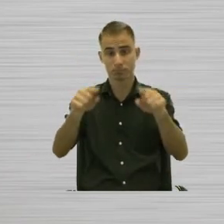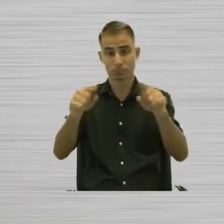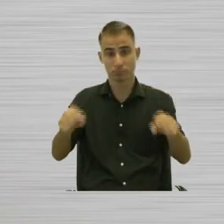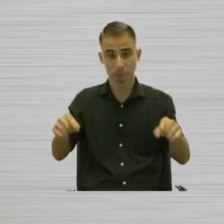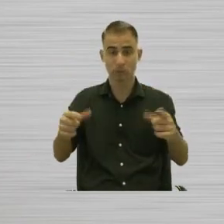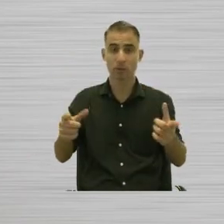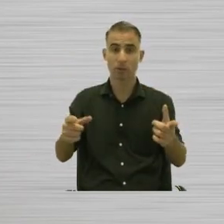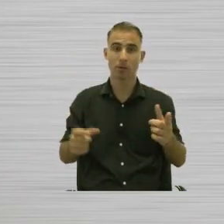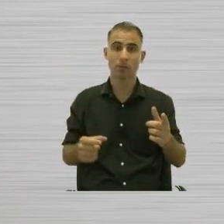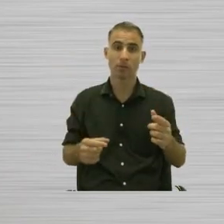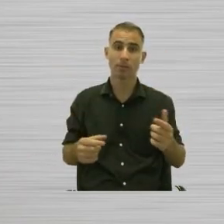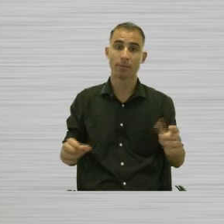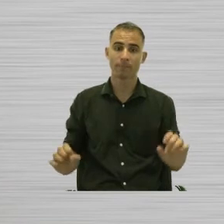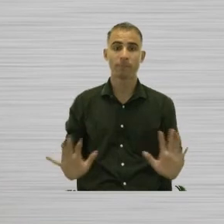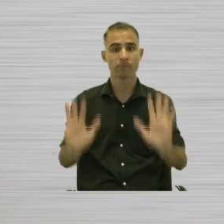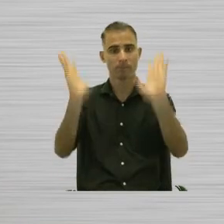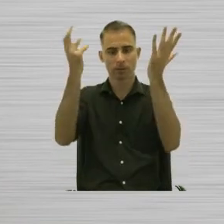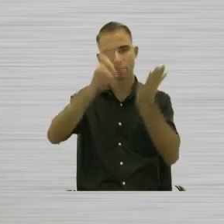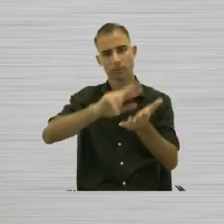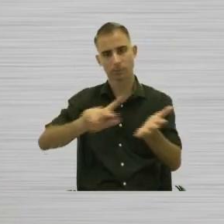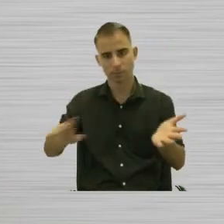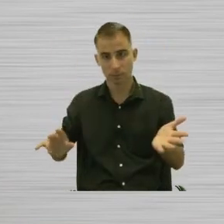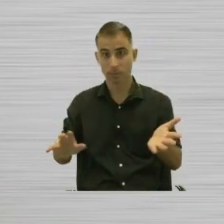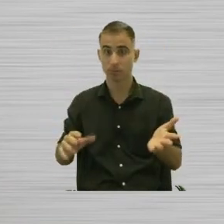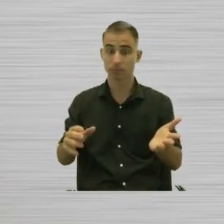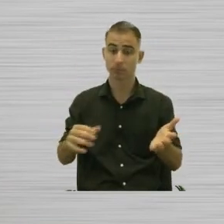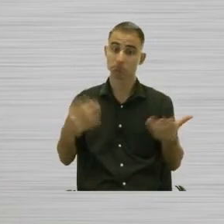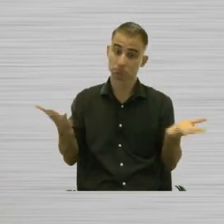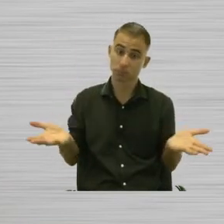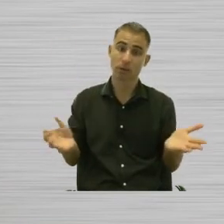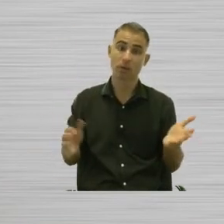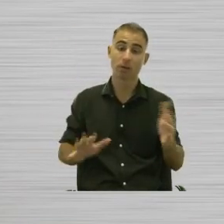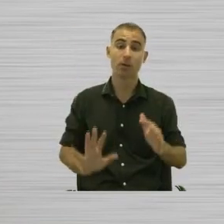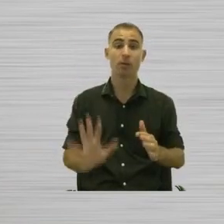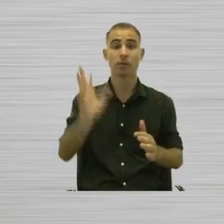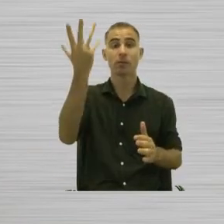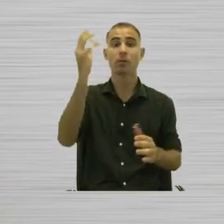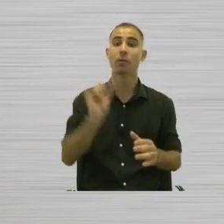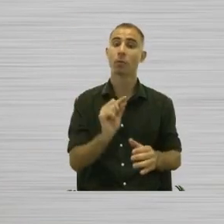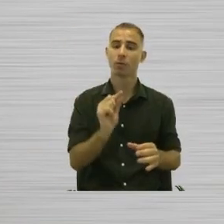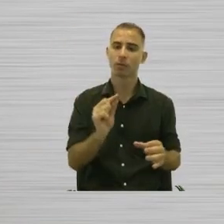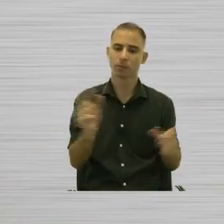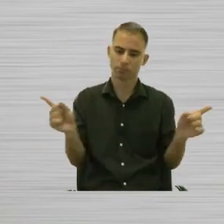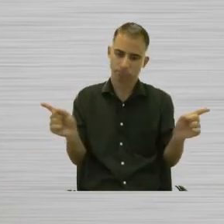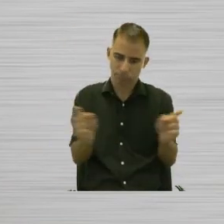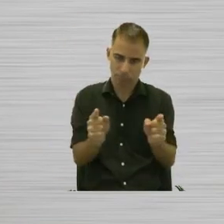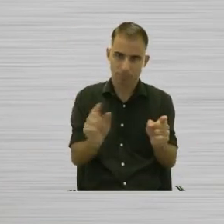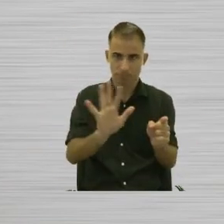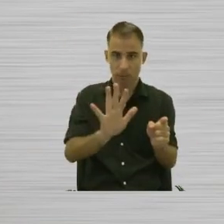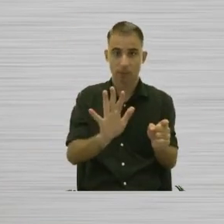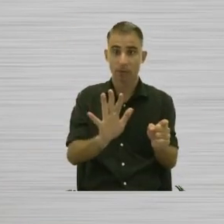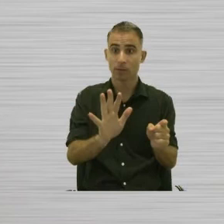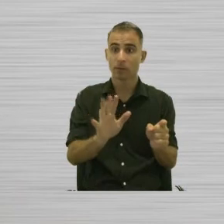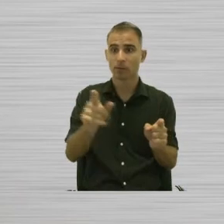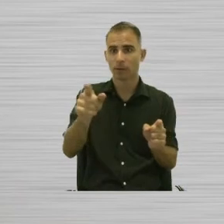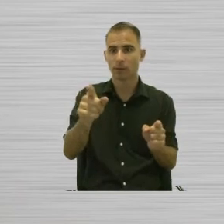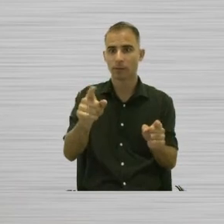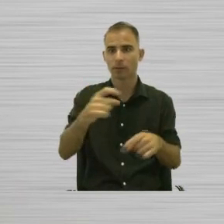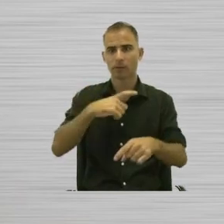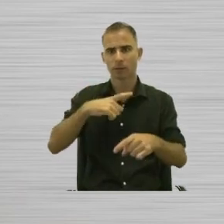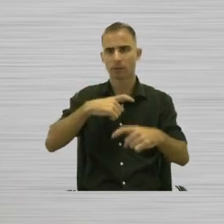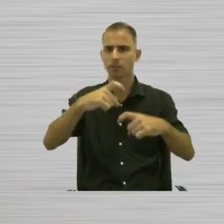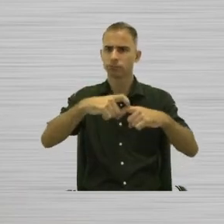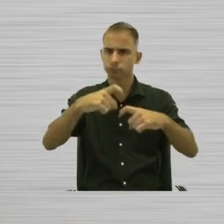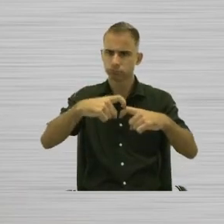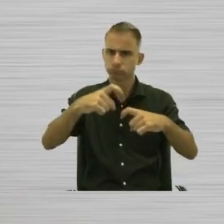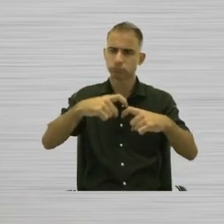de Especialidades uma média mês de 240 cirurgias, tanto oftalmológicas, pequenas cirurgias,